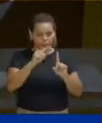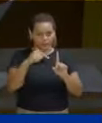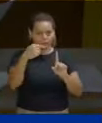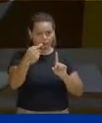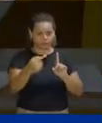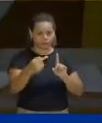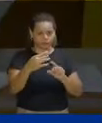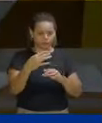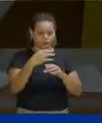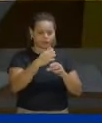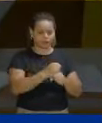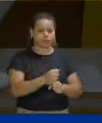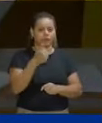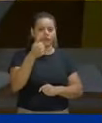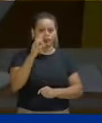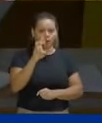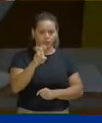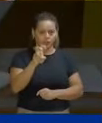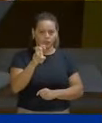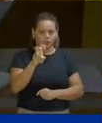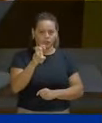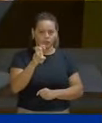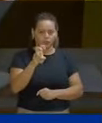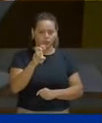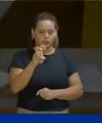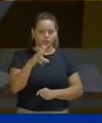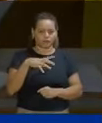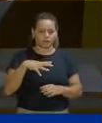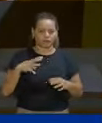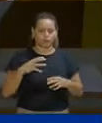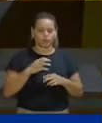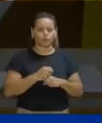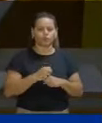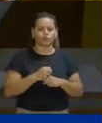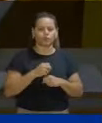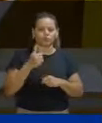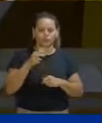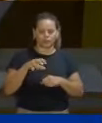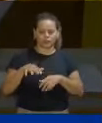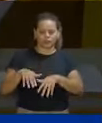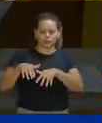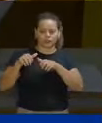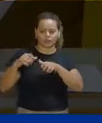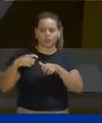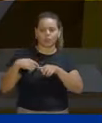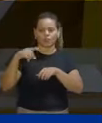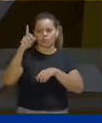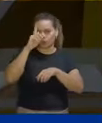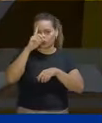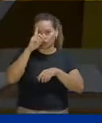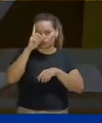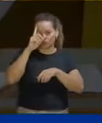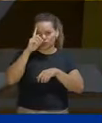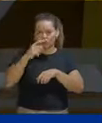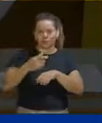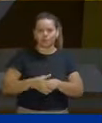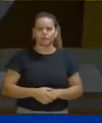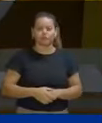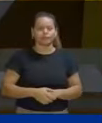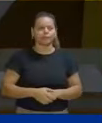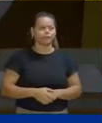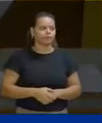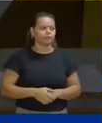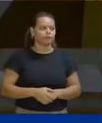serão 15 sessões, então basicamente todos os dias nós teremos sessões. Eu